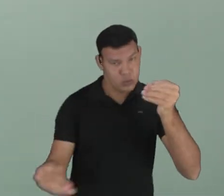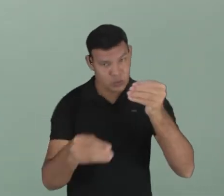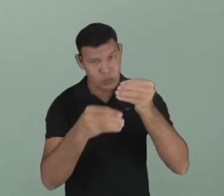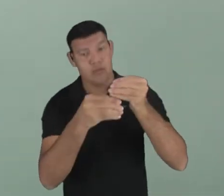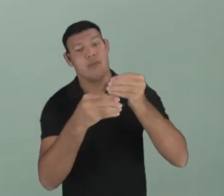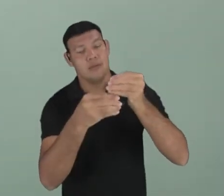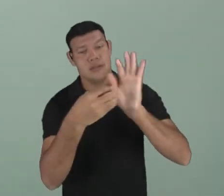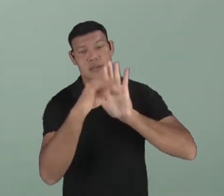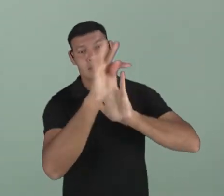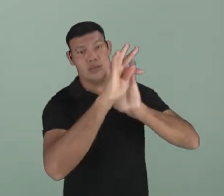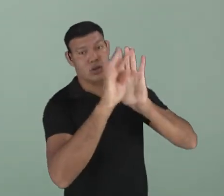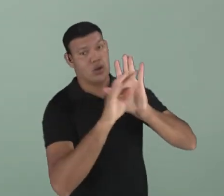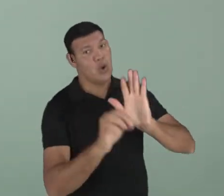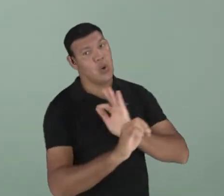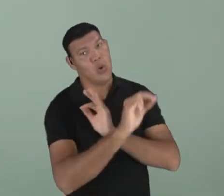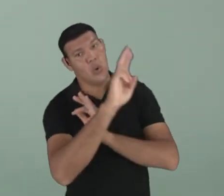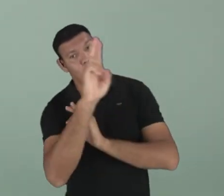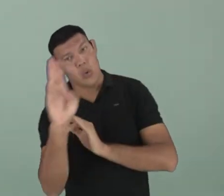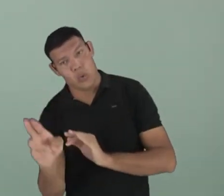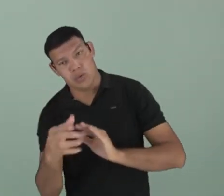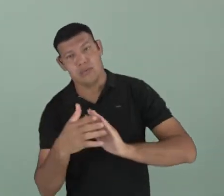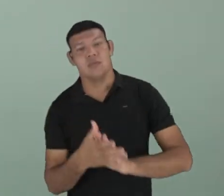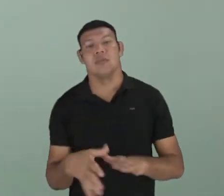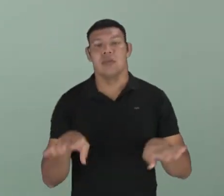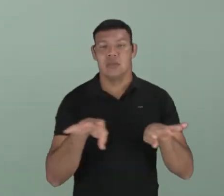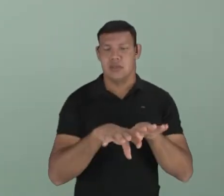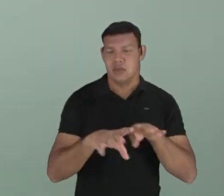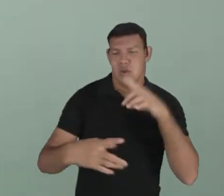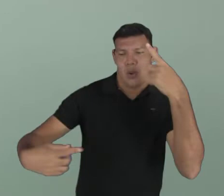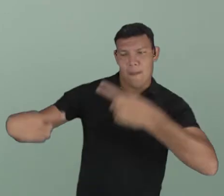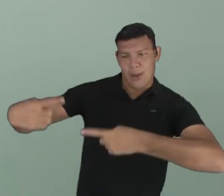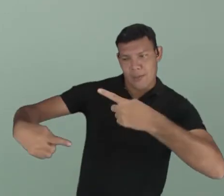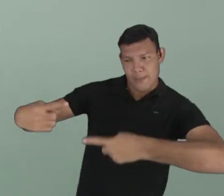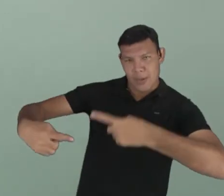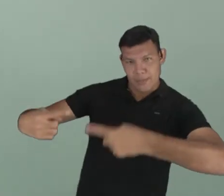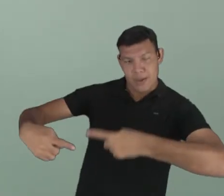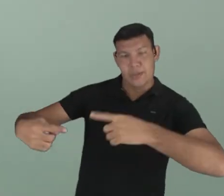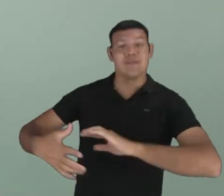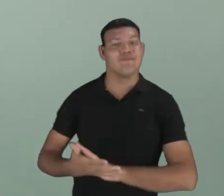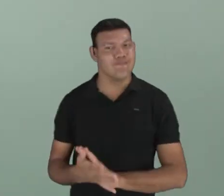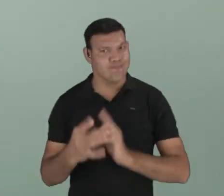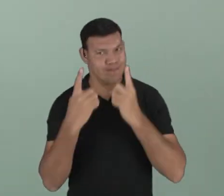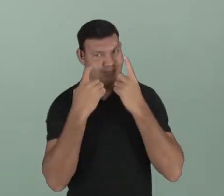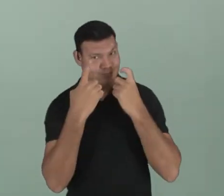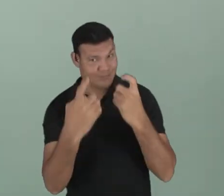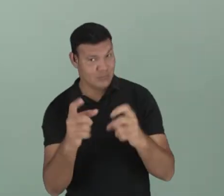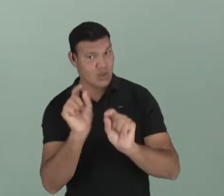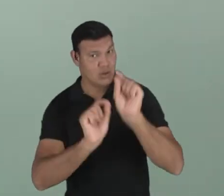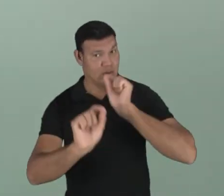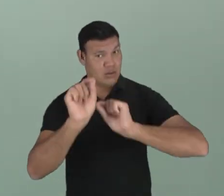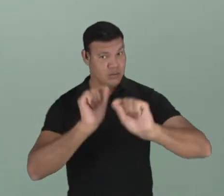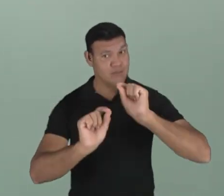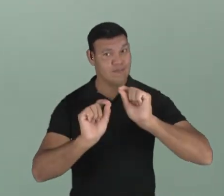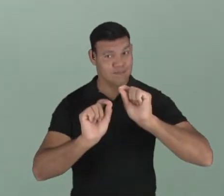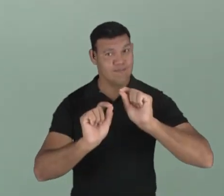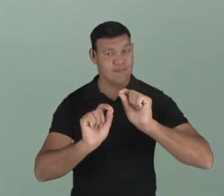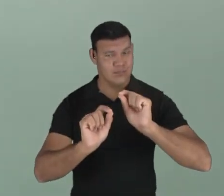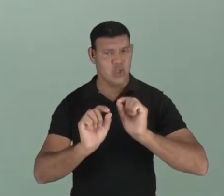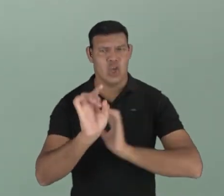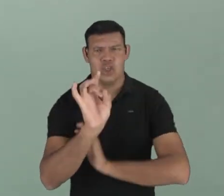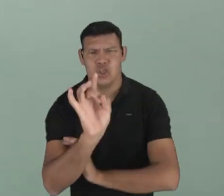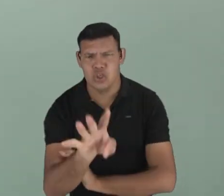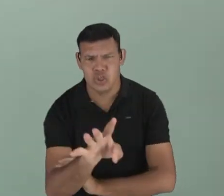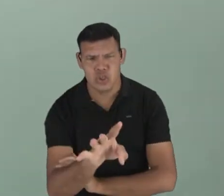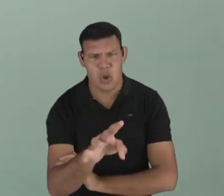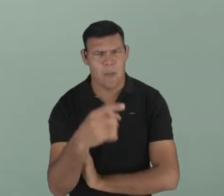complementar no seu texto, ou elas podem servir de debate. O interessante é aí que nós não vamos